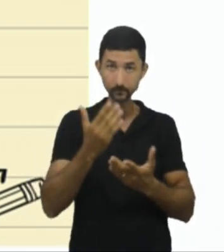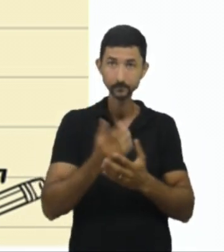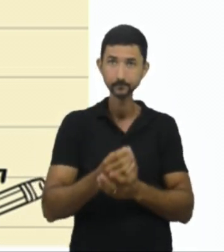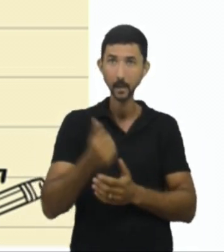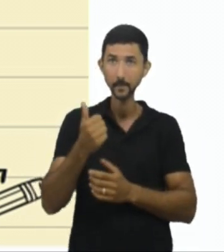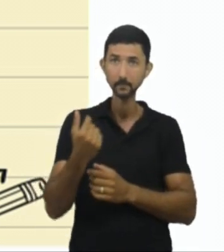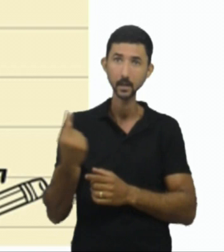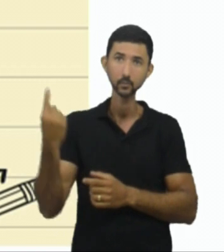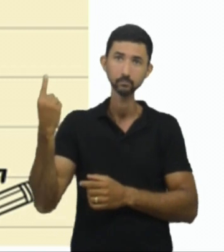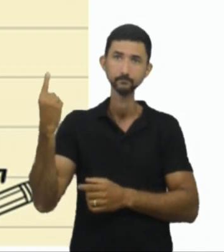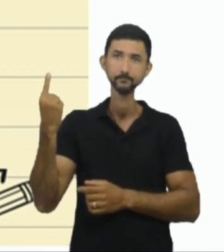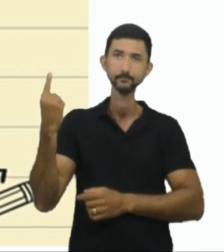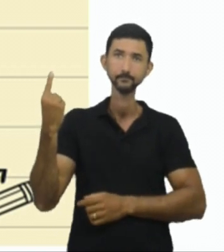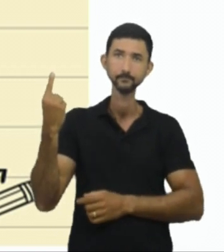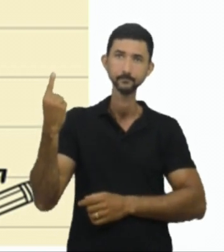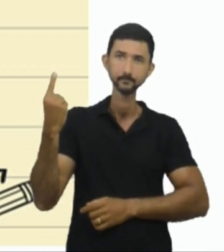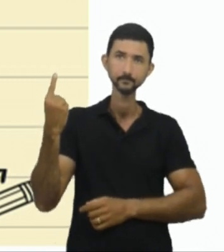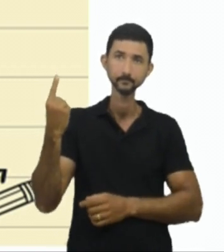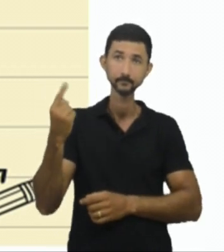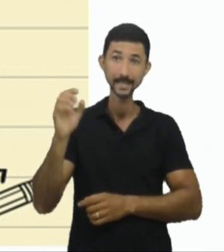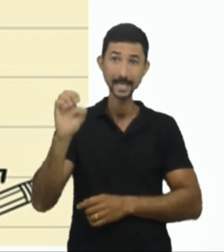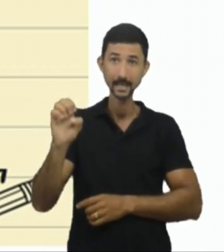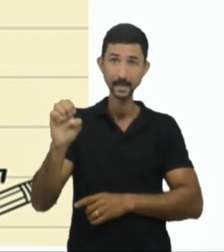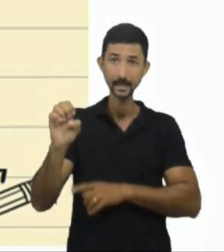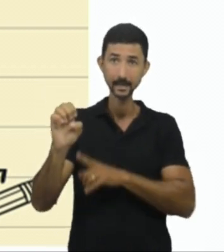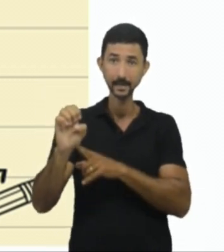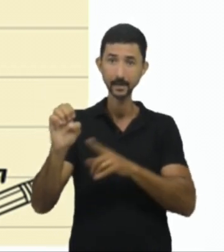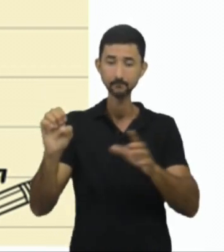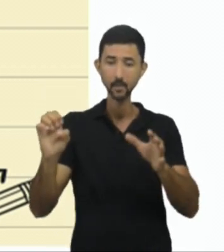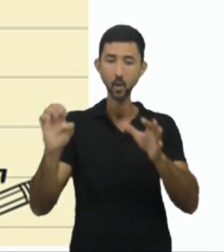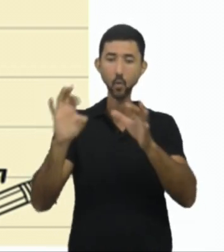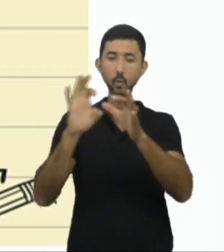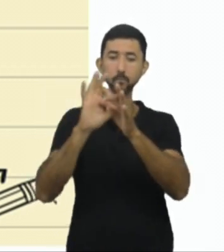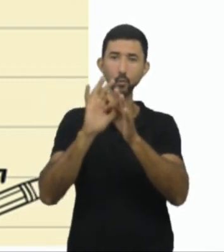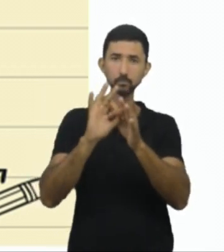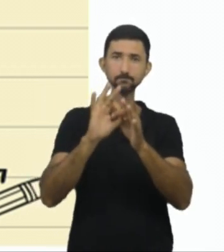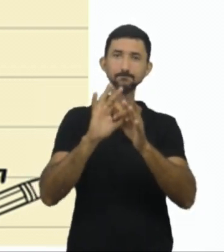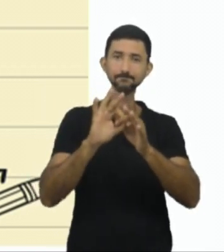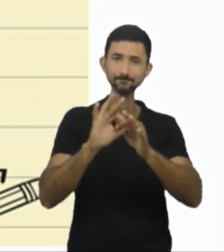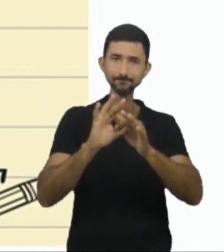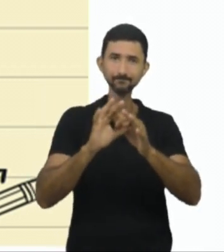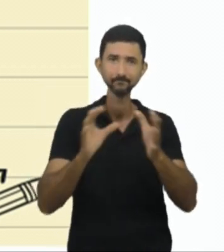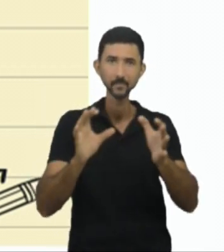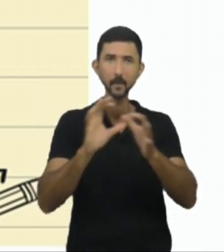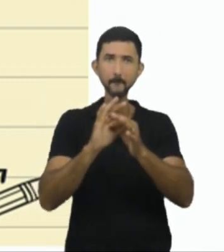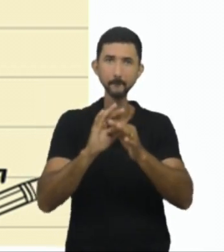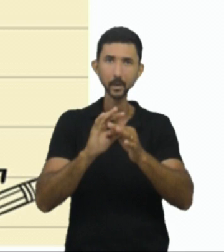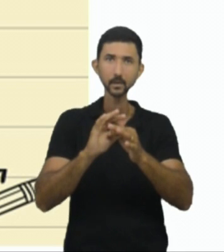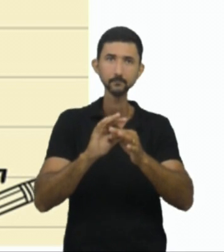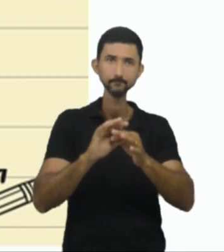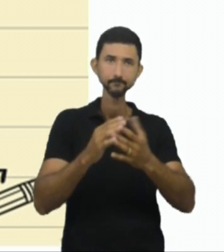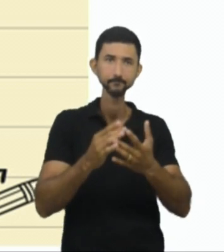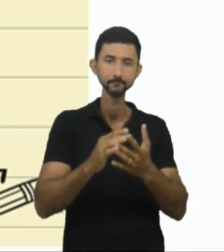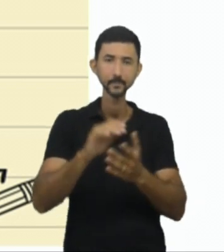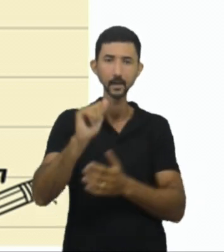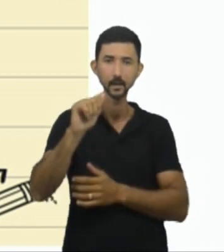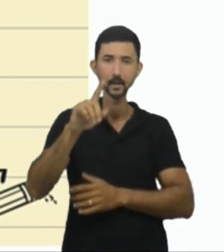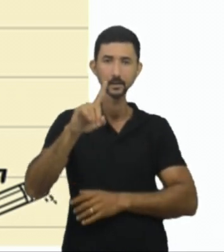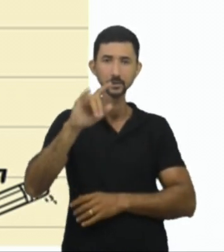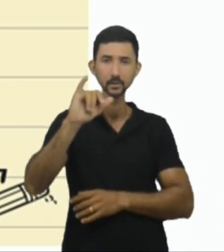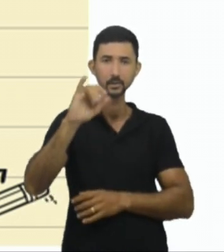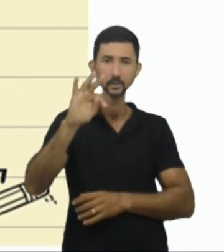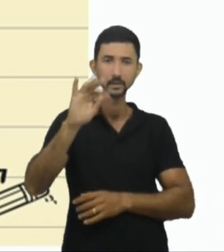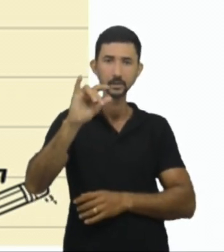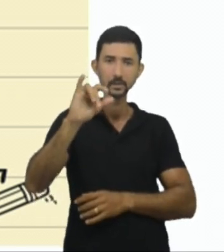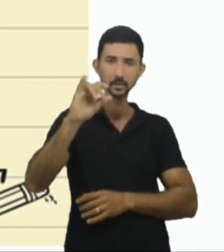foi esse aqui, que é o E, ele tem um papel de acréscimo, ele é uma conjunção que a gente chama de aditiva. O